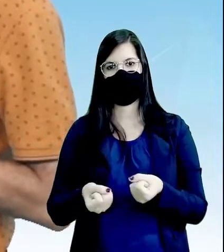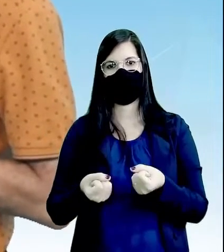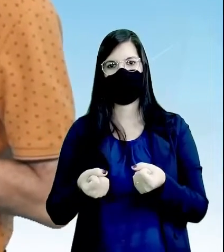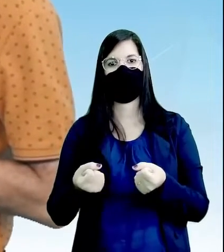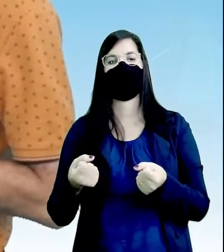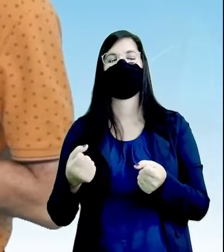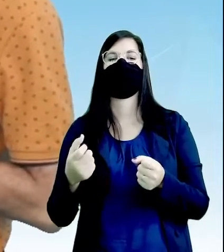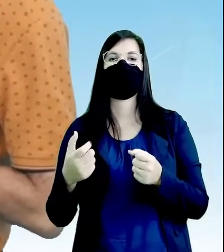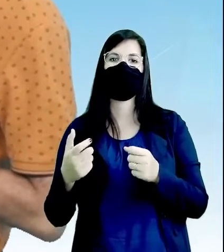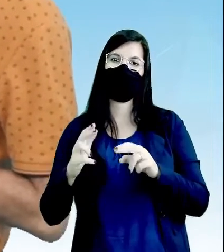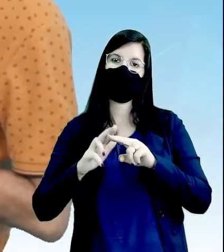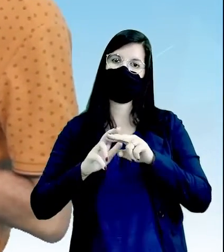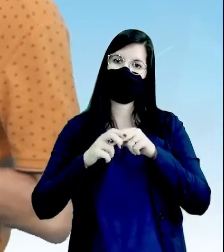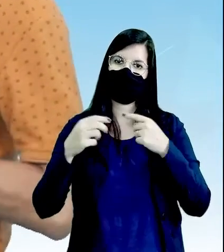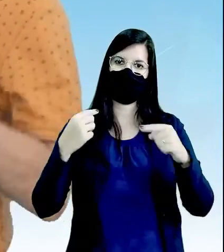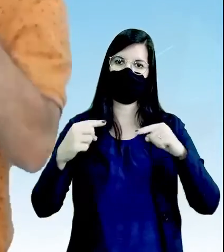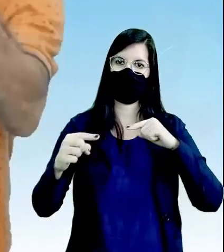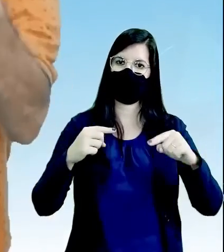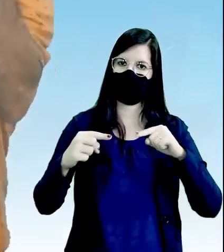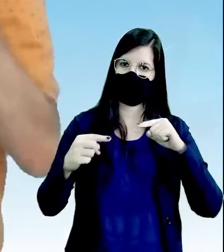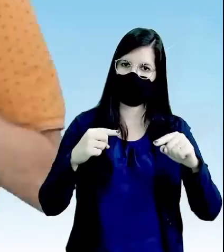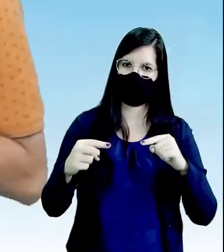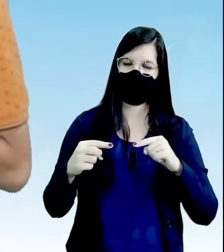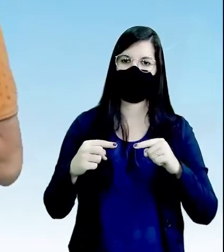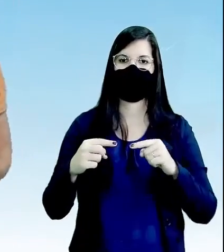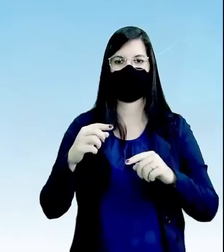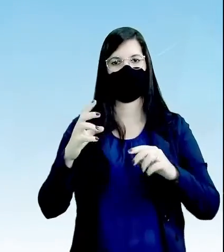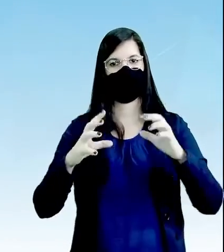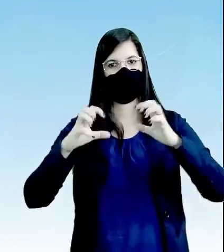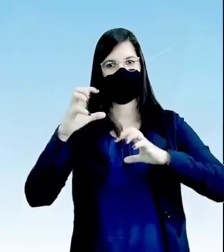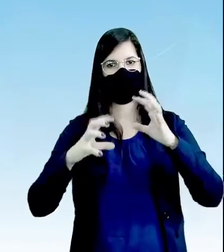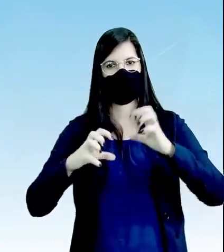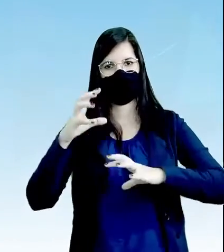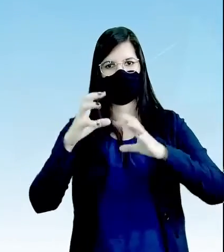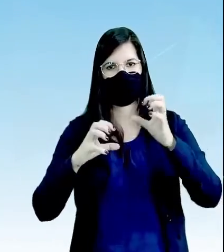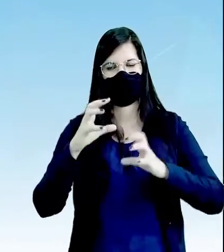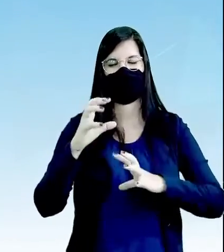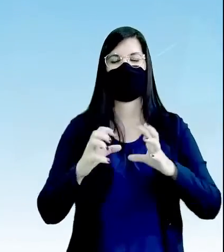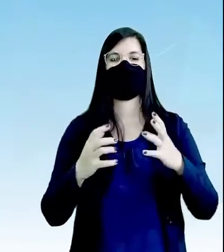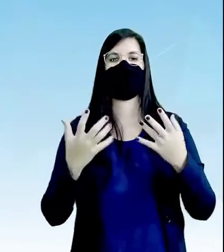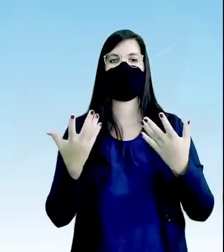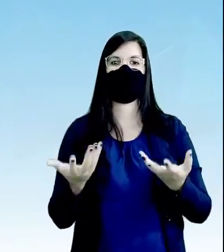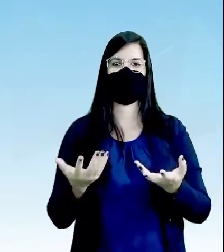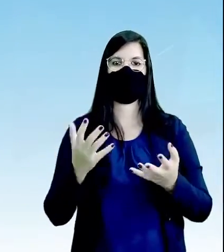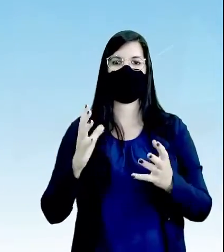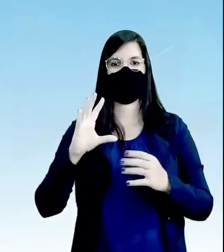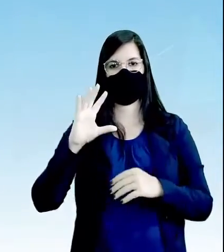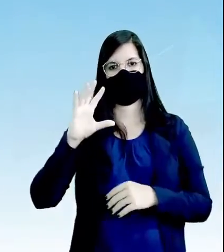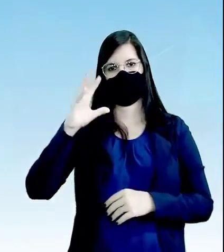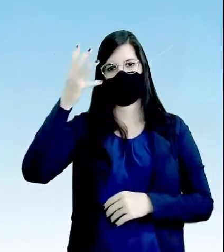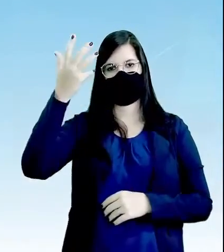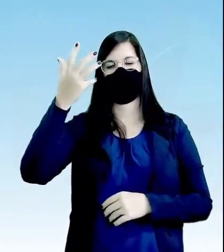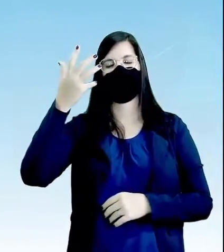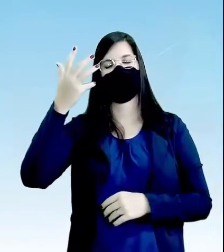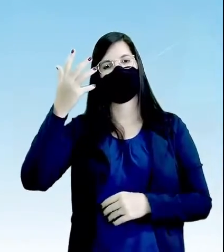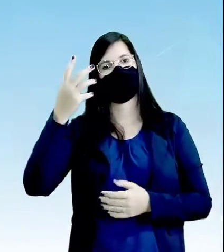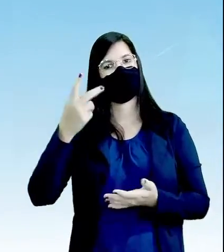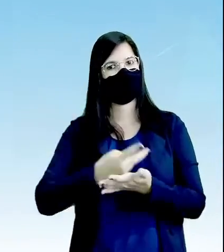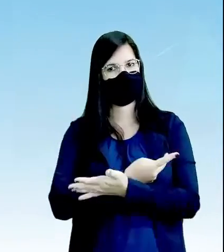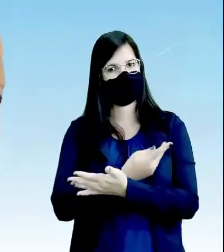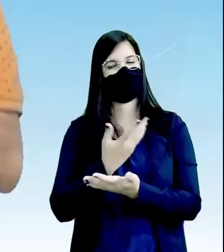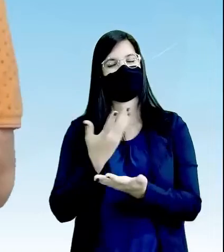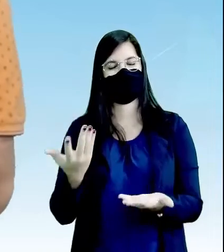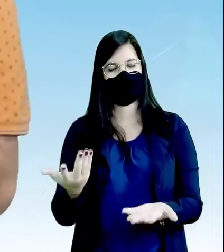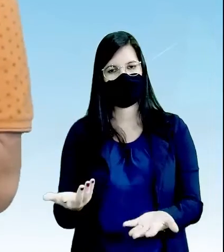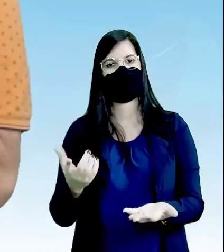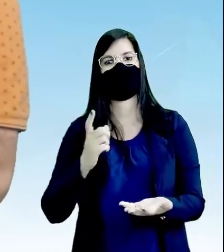questões, né, políticas, com essa briga ideológica aí, que culmina exatamente nesse ponto aí. Porque, justamente,